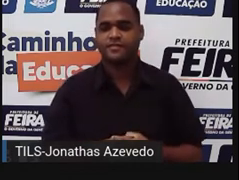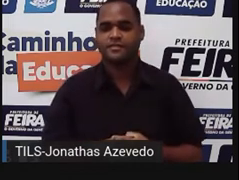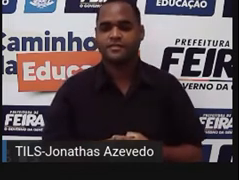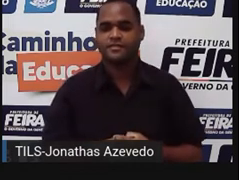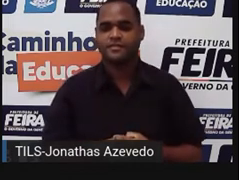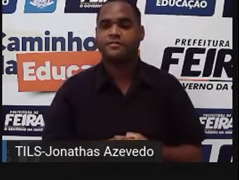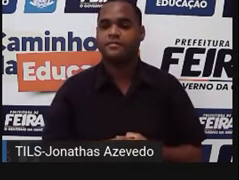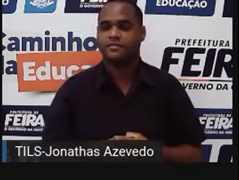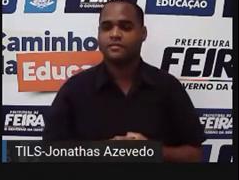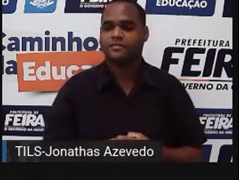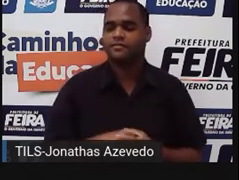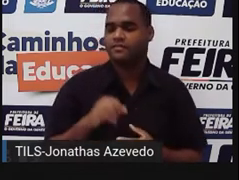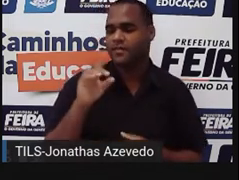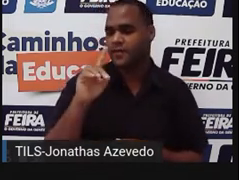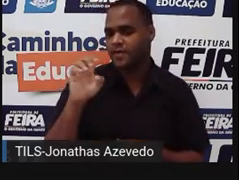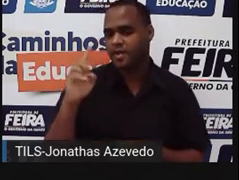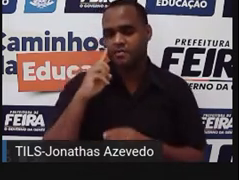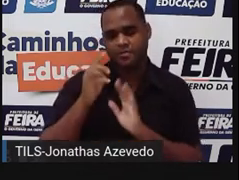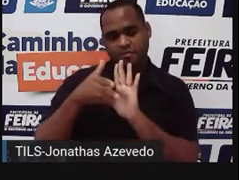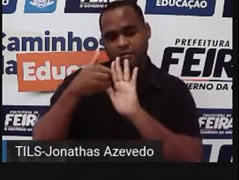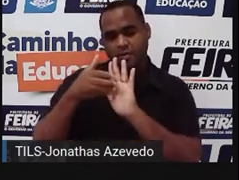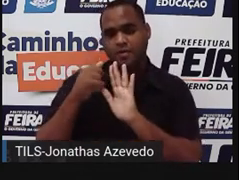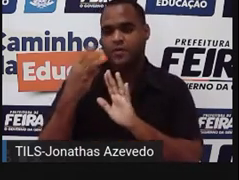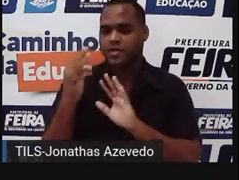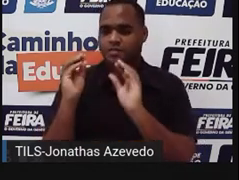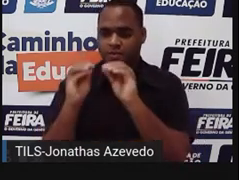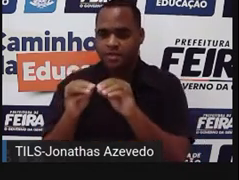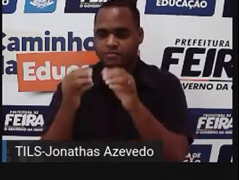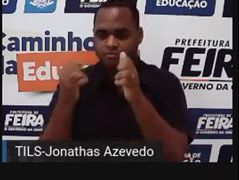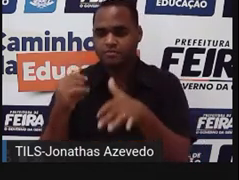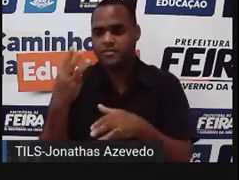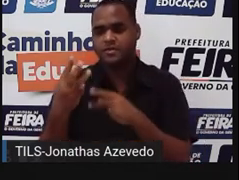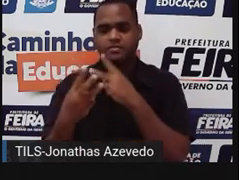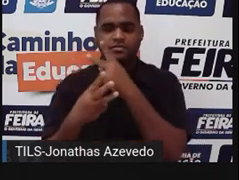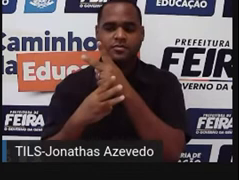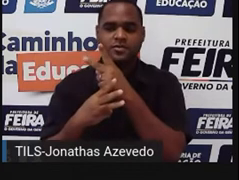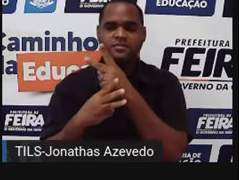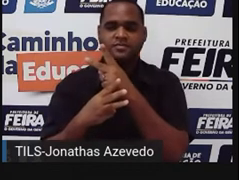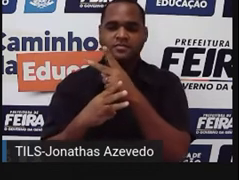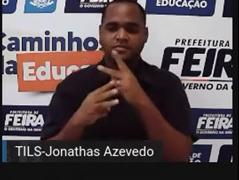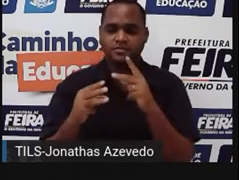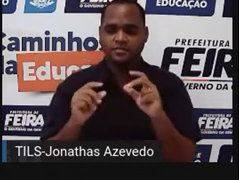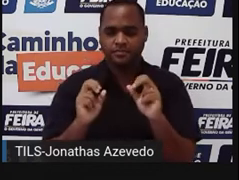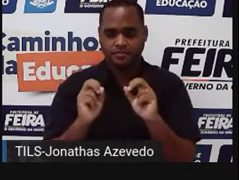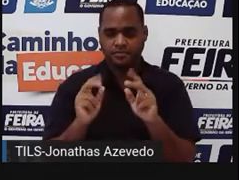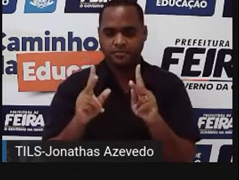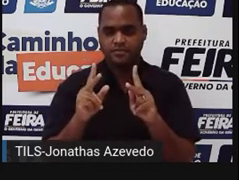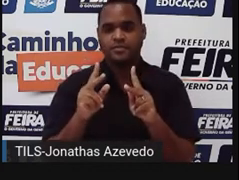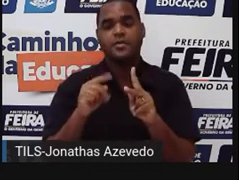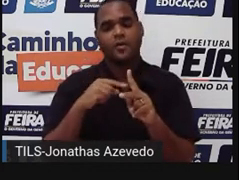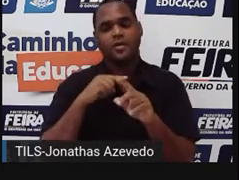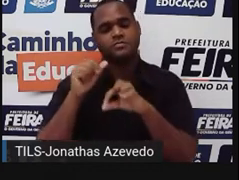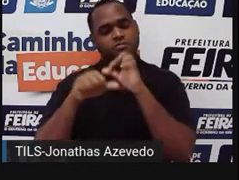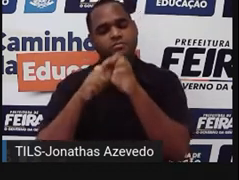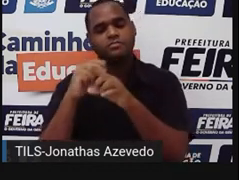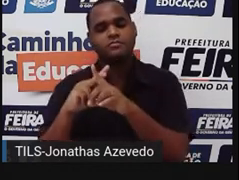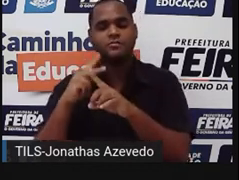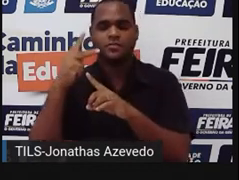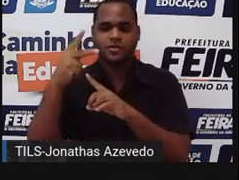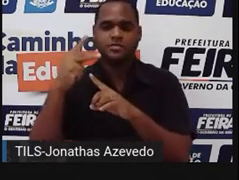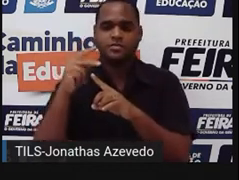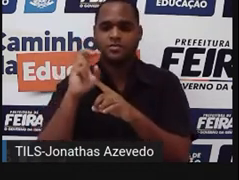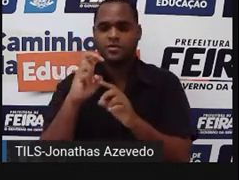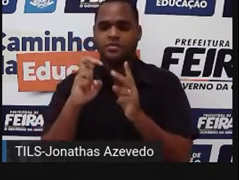O DE vou tirar, vou colocar o 3, que é a medida dele, vai ficar 3 elevado a 2. Agora eu vou calcular essas potenciazinhas.